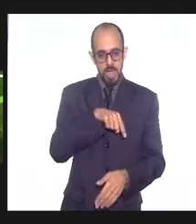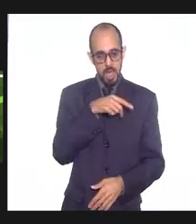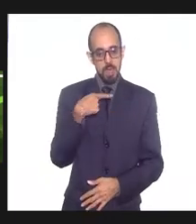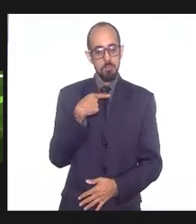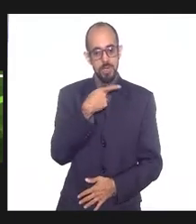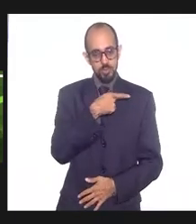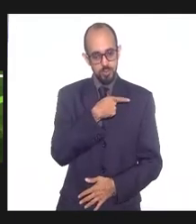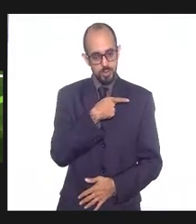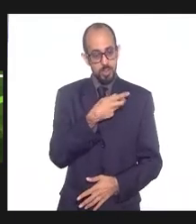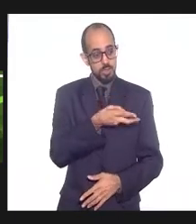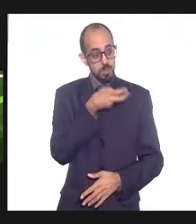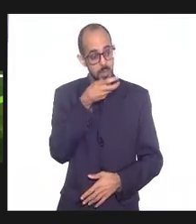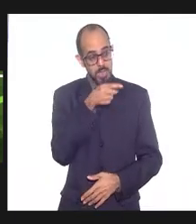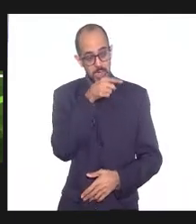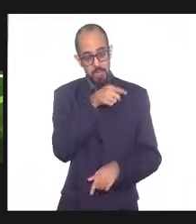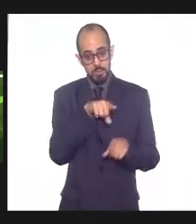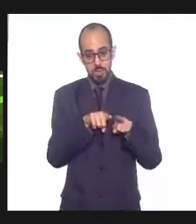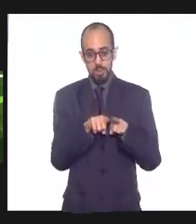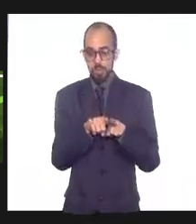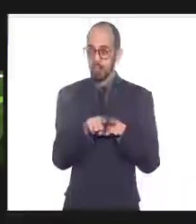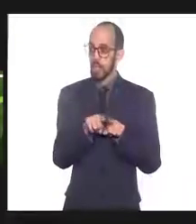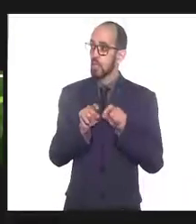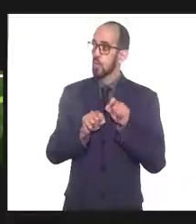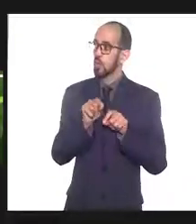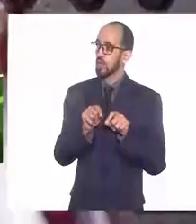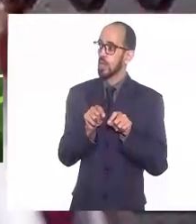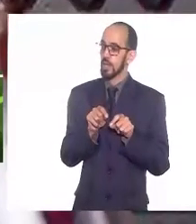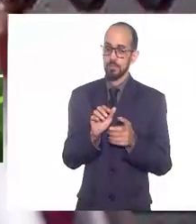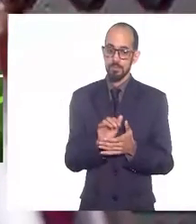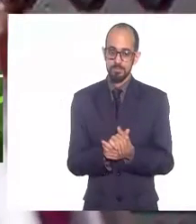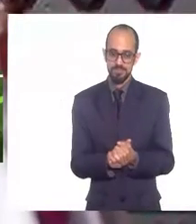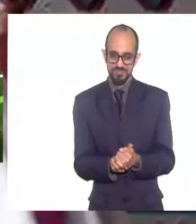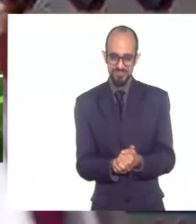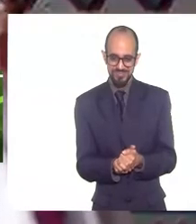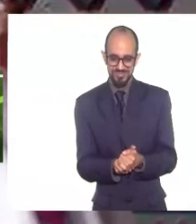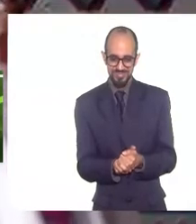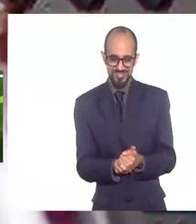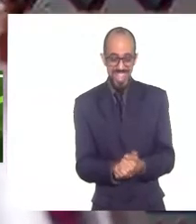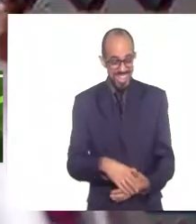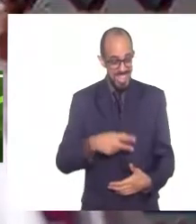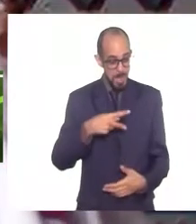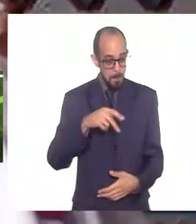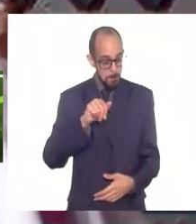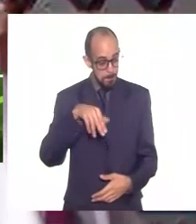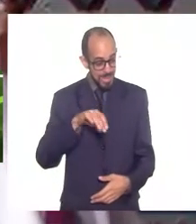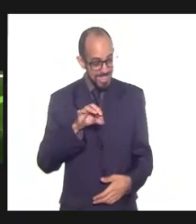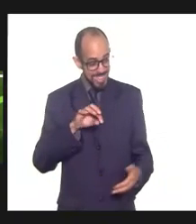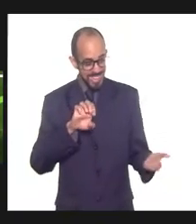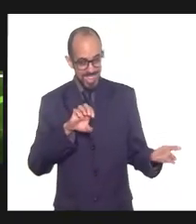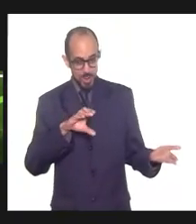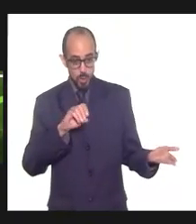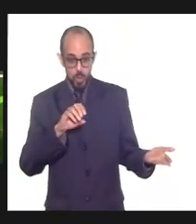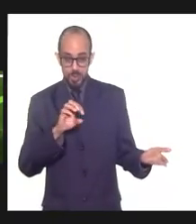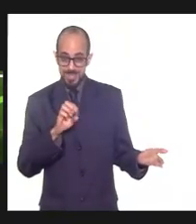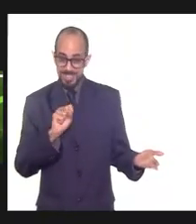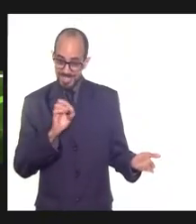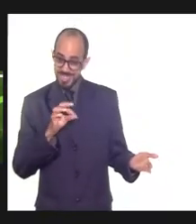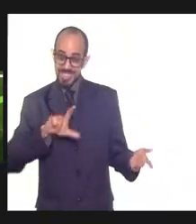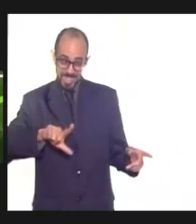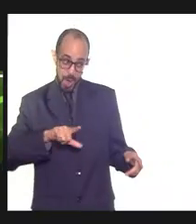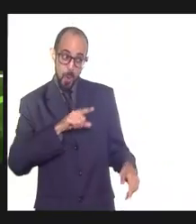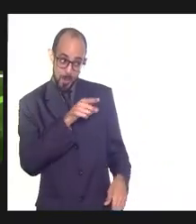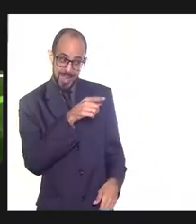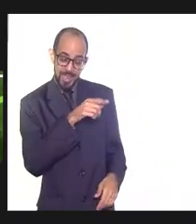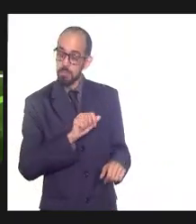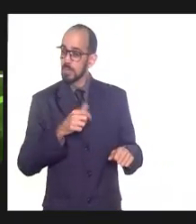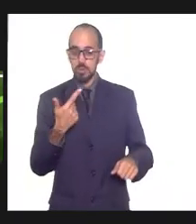se vê, aquilo que eu disse, né, Marta? Pentecostal, hein? Hein? Não, não, é Pentecostal. Não, pois é, mas